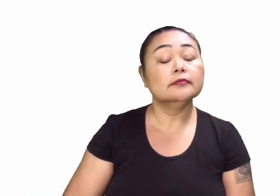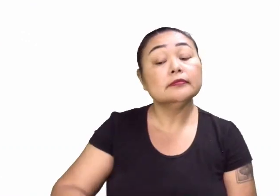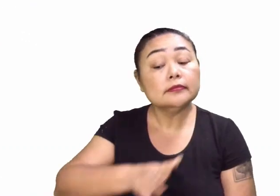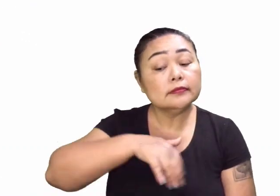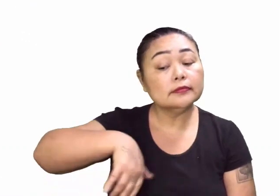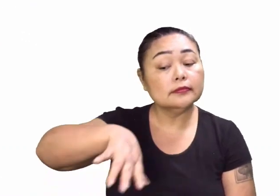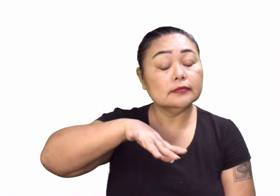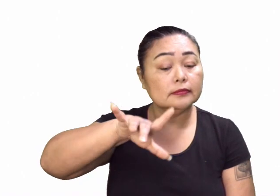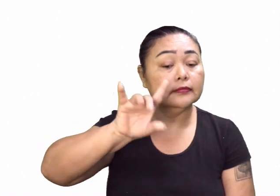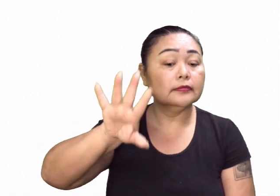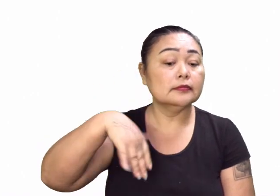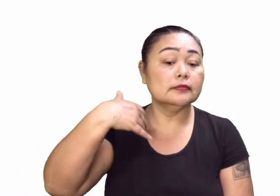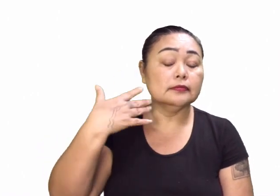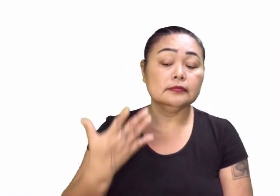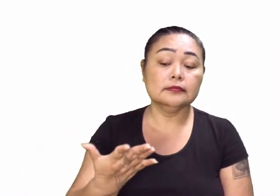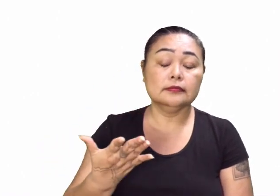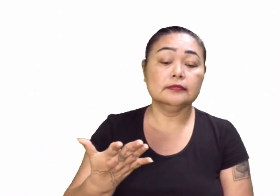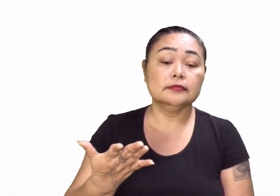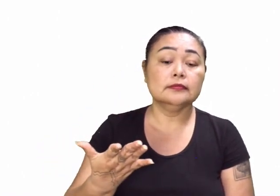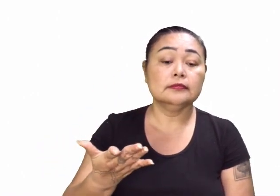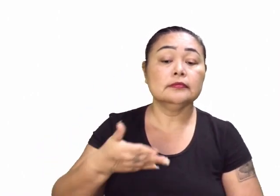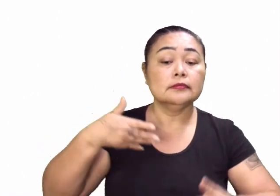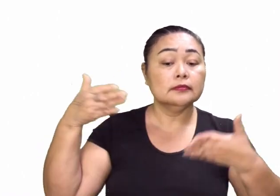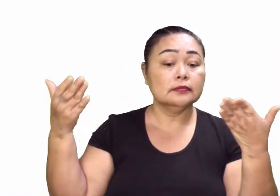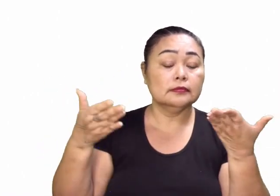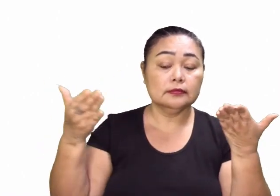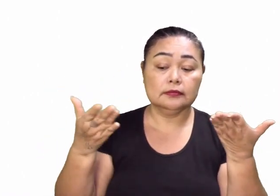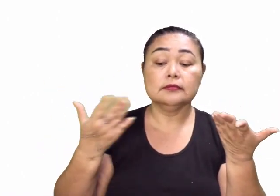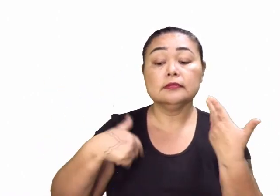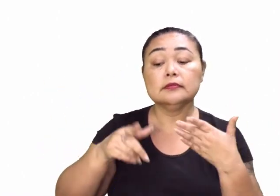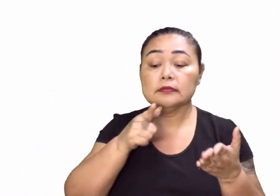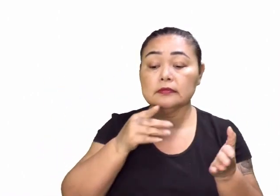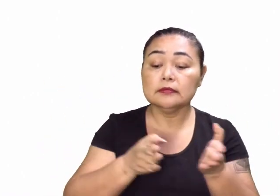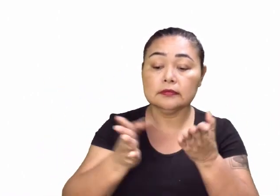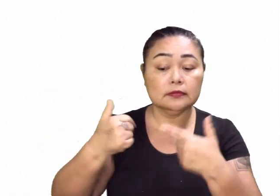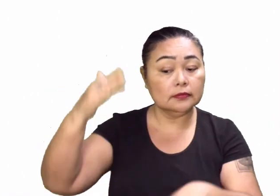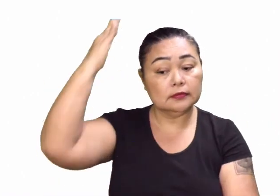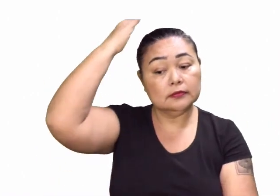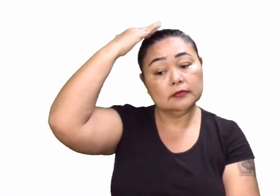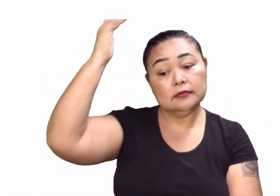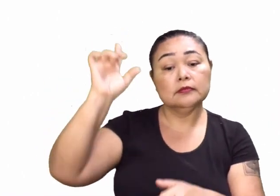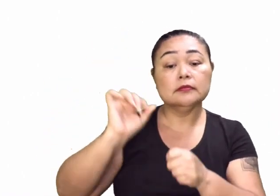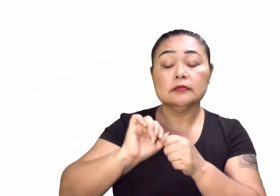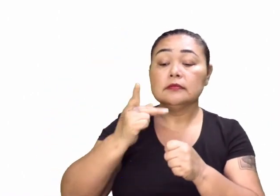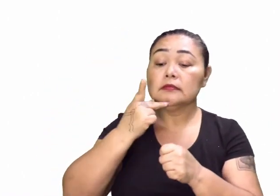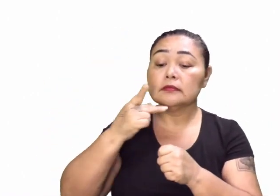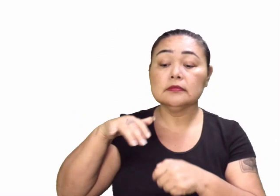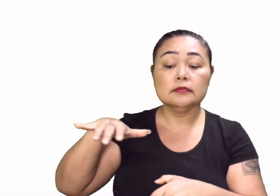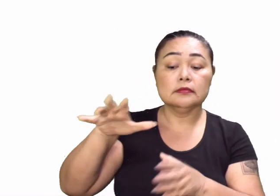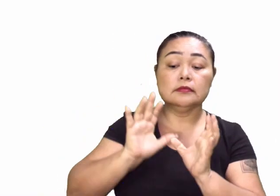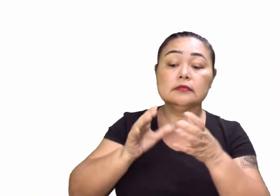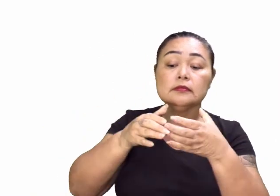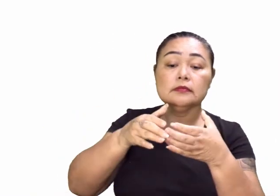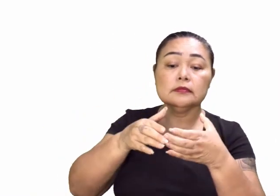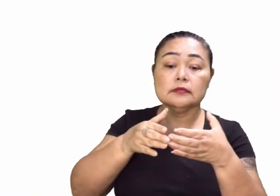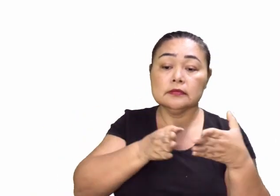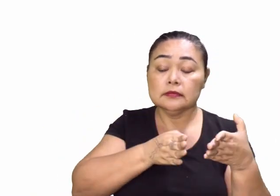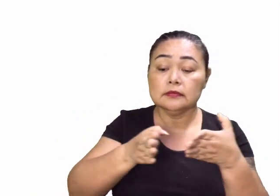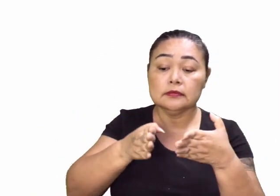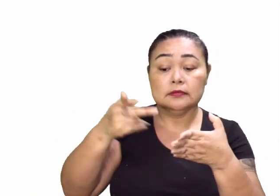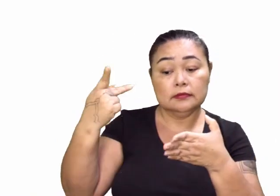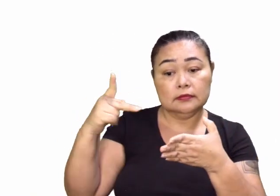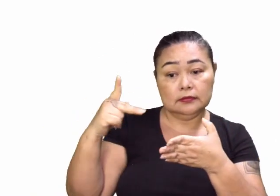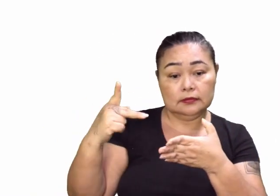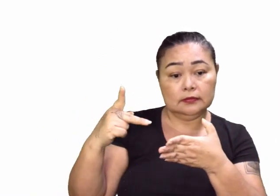Galera, então olha só, a gente tem agora o Rio Paraná, que a gente vem falando sobre essa bacia, que é o principal curso de água